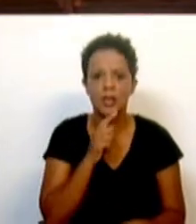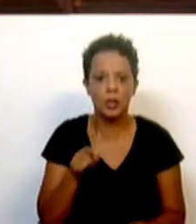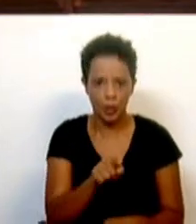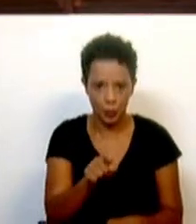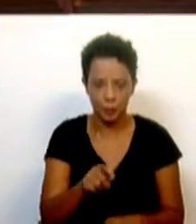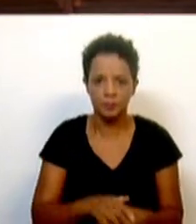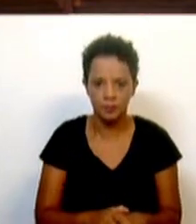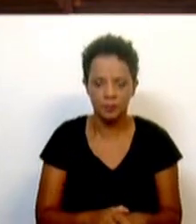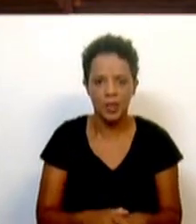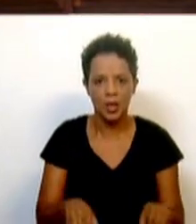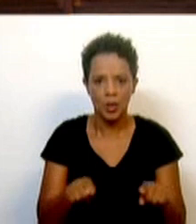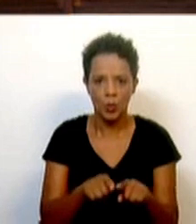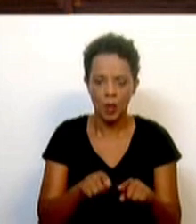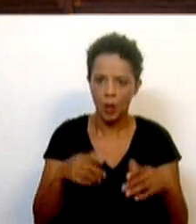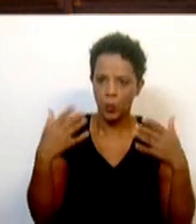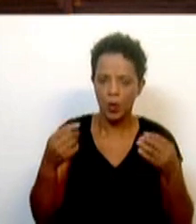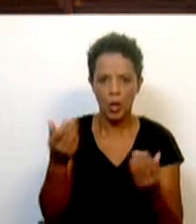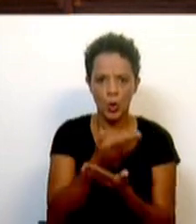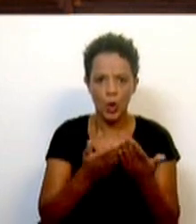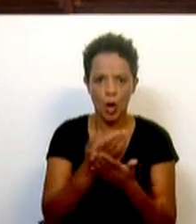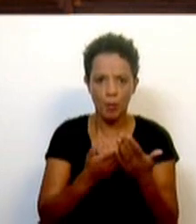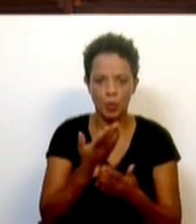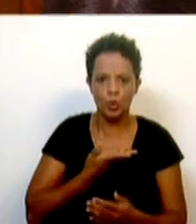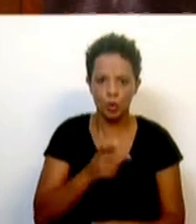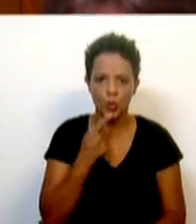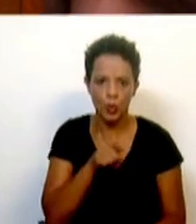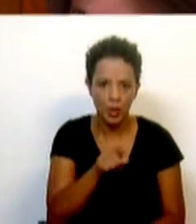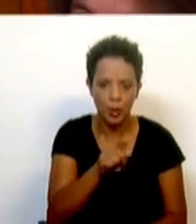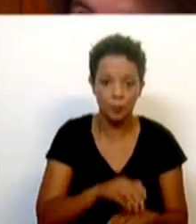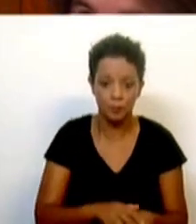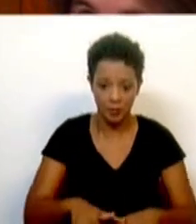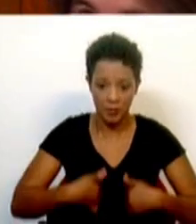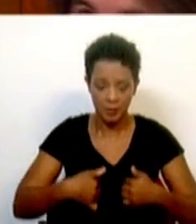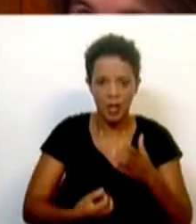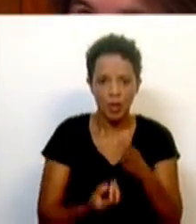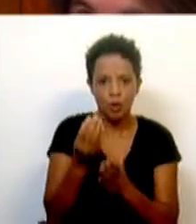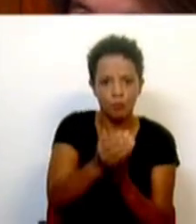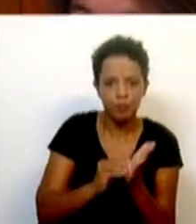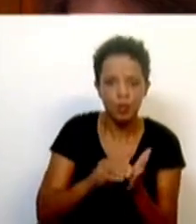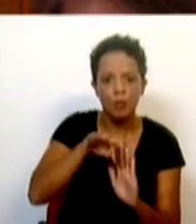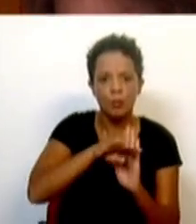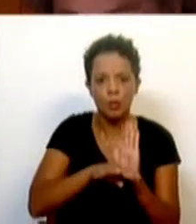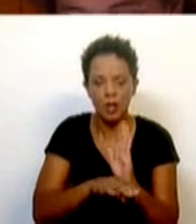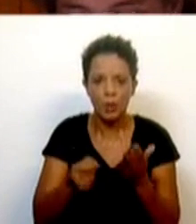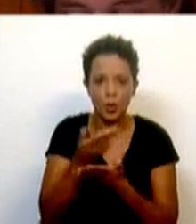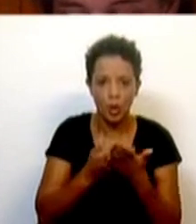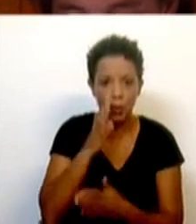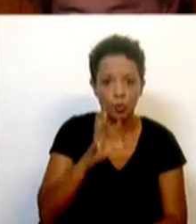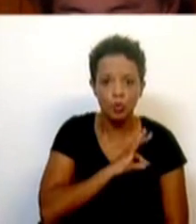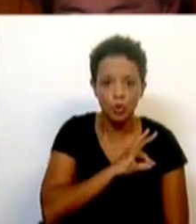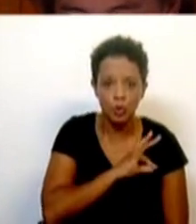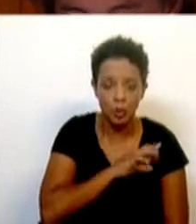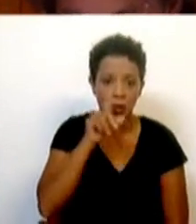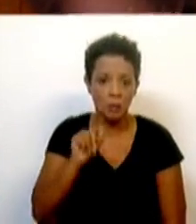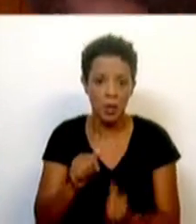foi o mago do plano económico do Dr. Rui Rio, foi o autor do programa económico com o qual o senhor